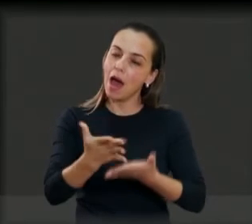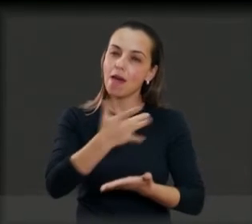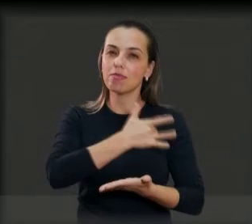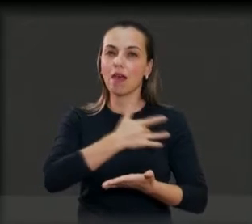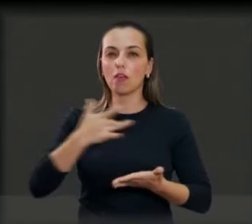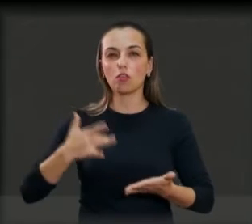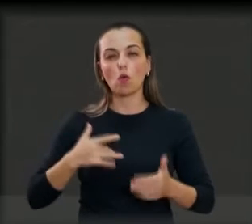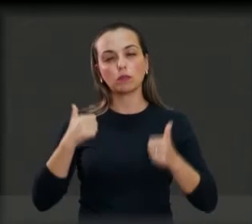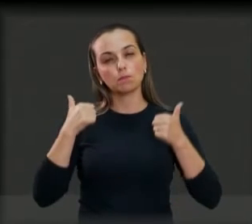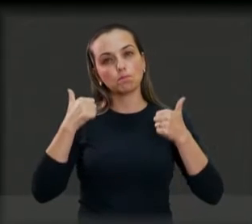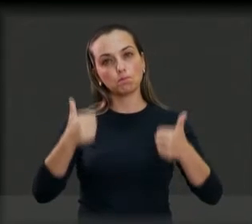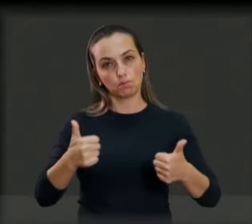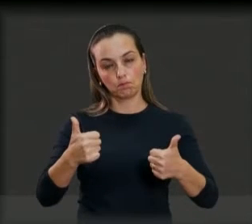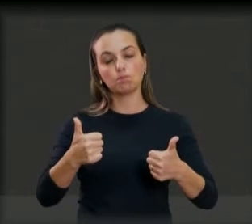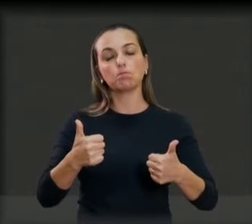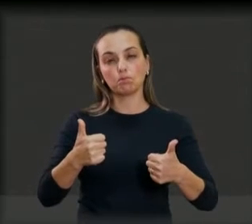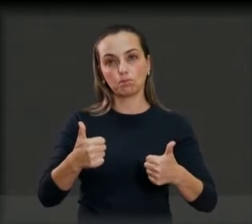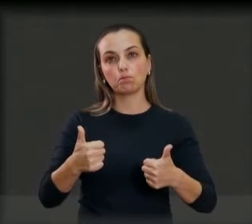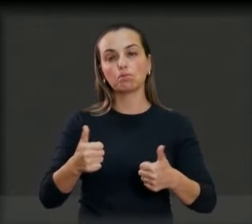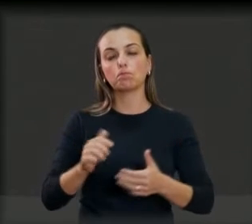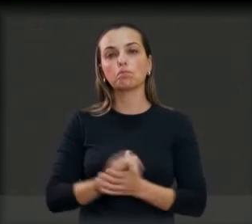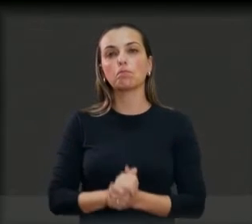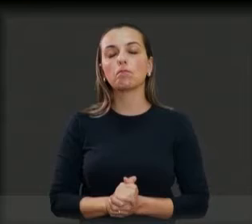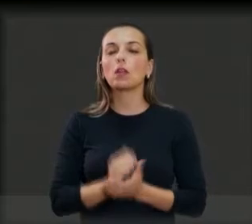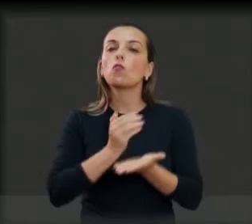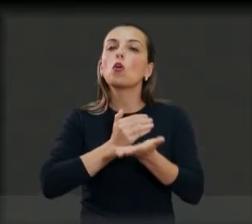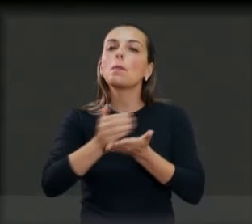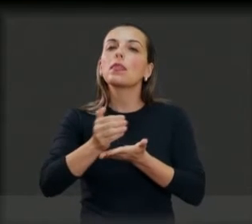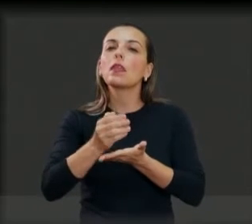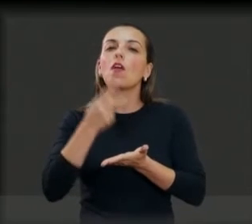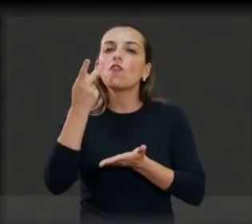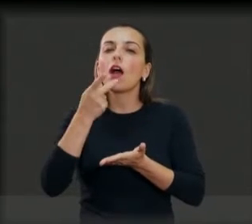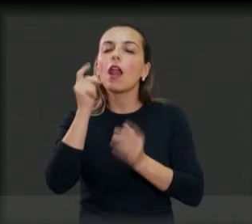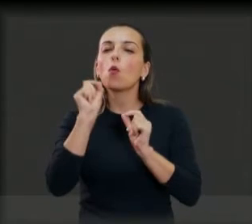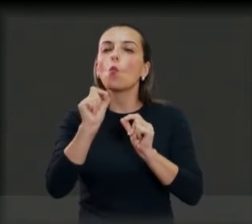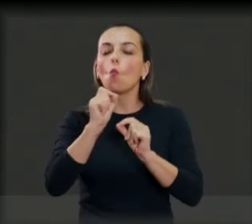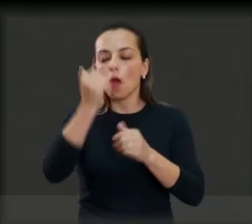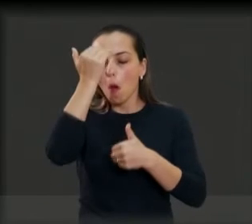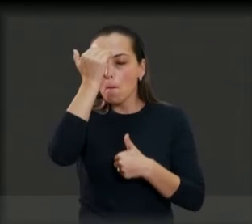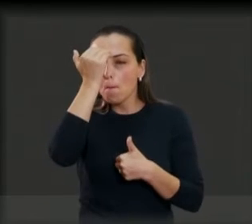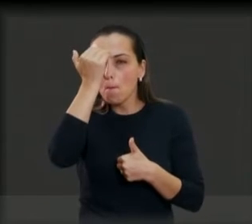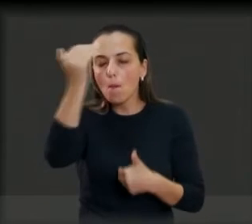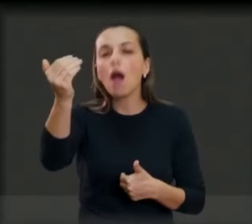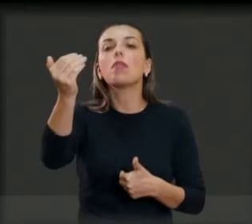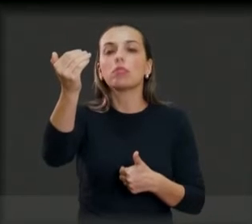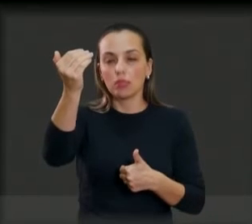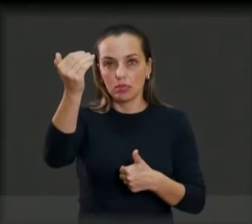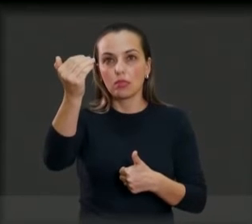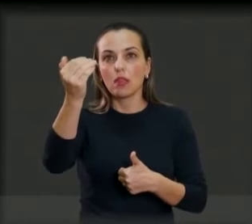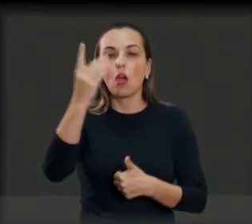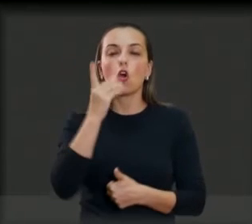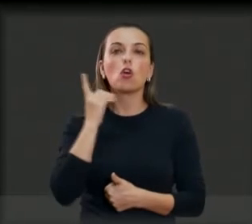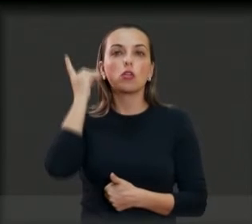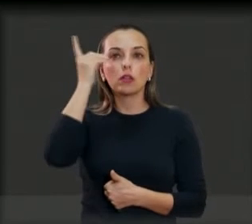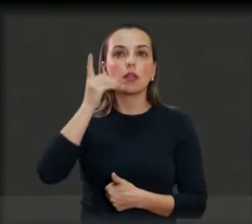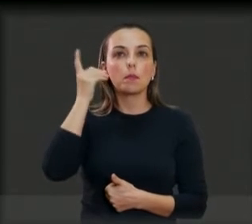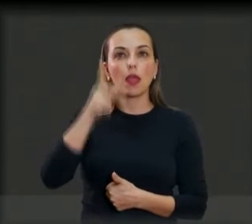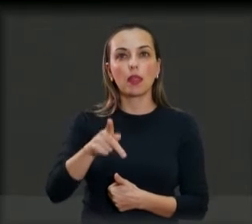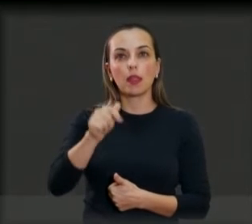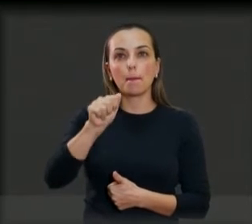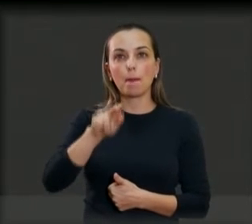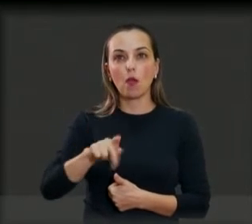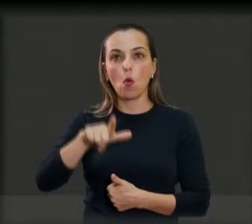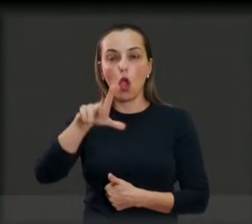saúde, se protegendo. Quero iniciar a minha fala. Agradecendo imensamente o deputado federal Paulo